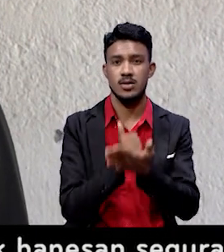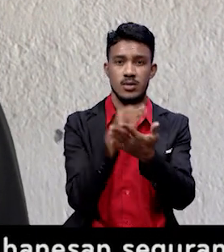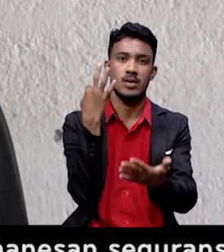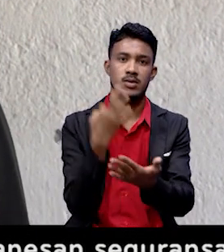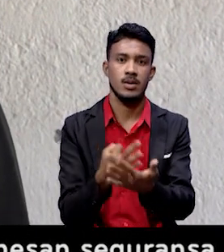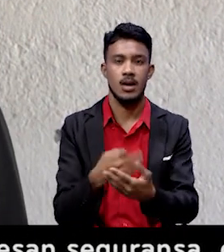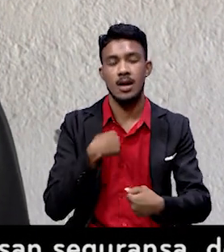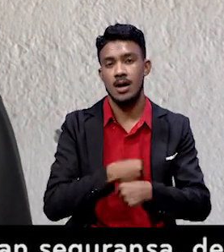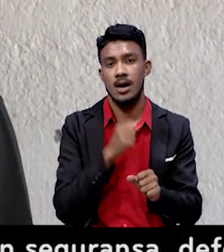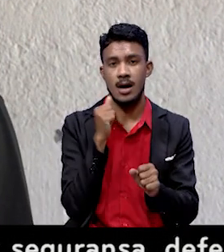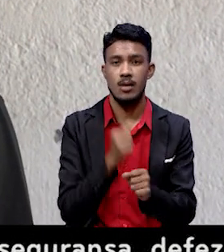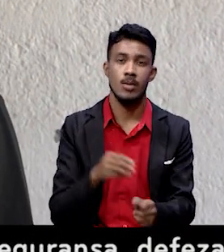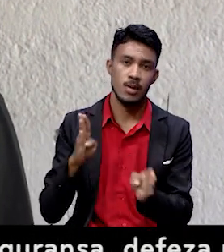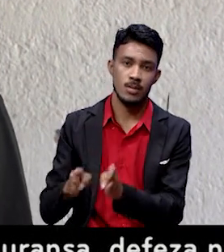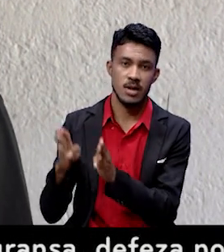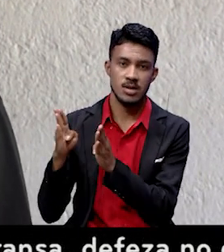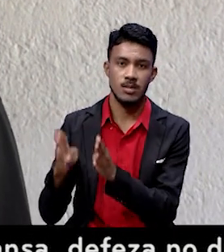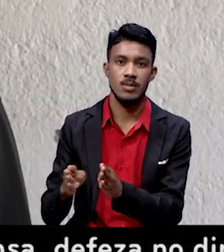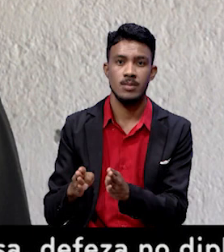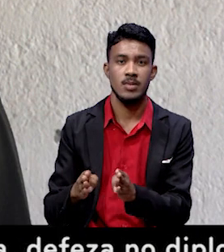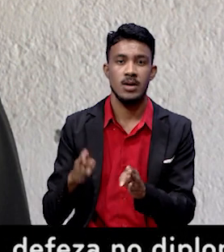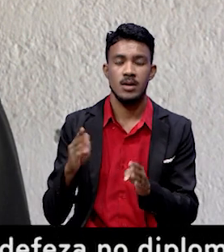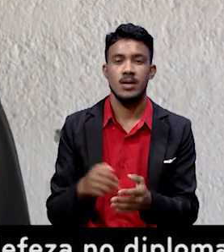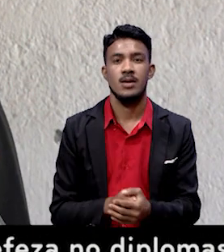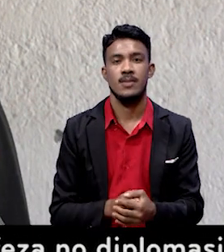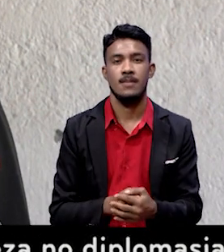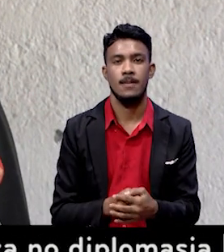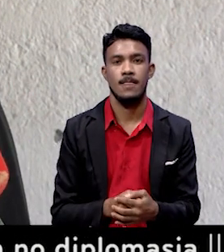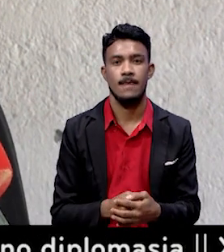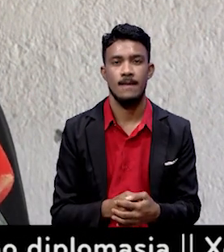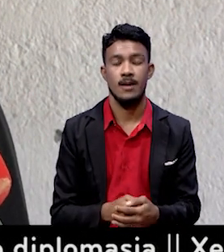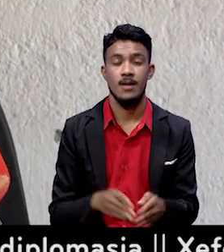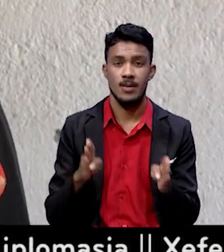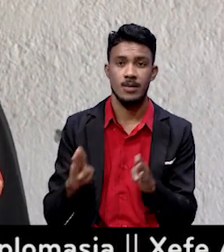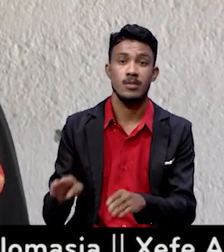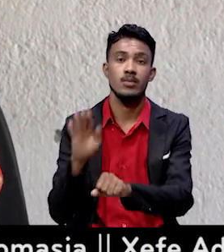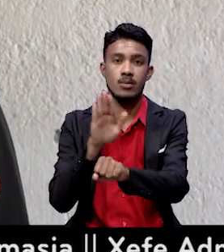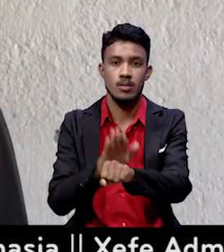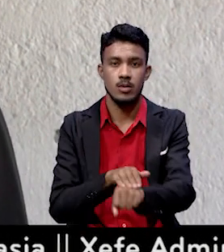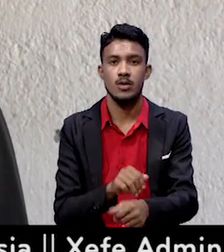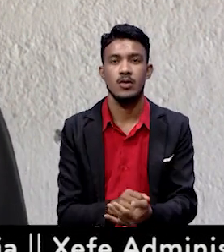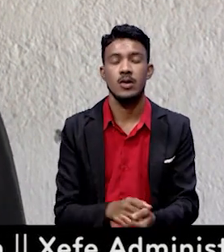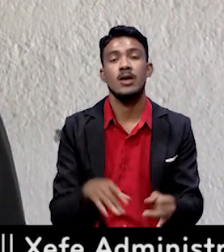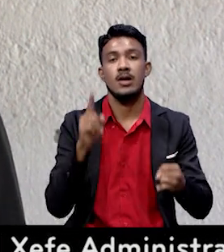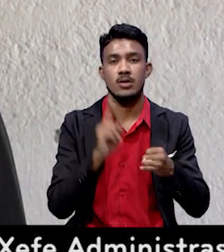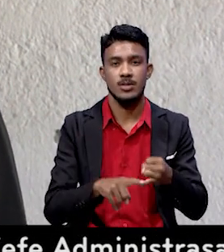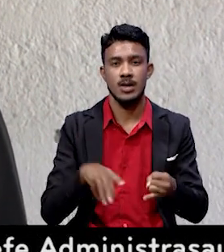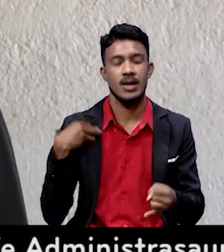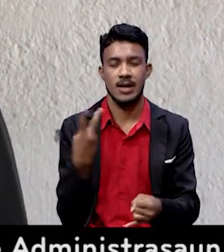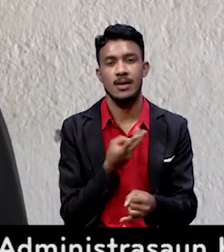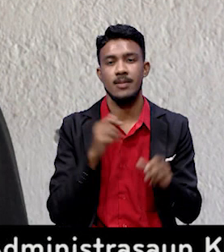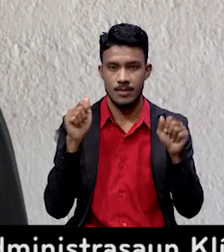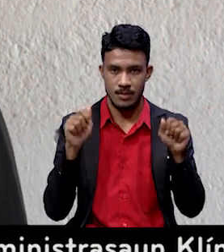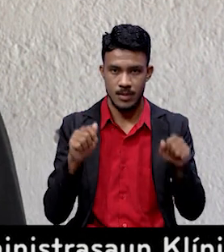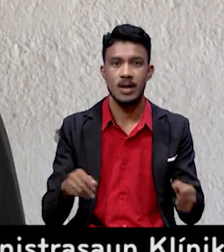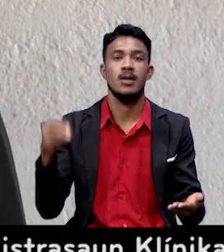halau, preparação para peniche ninian, e com isso, realiza.